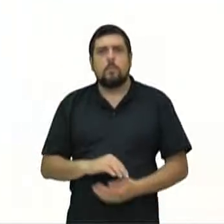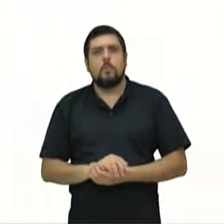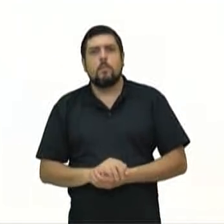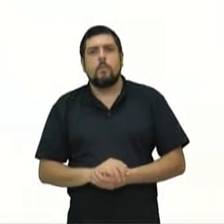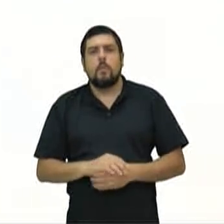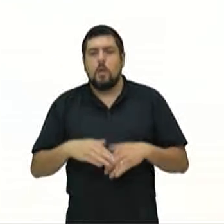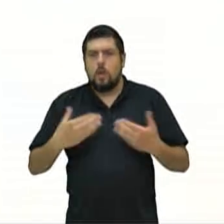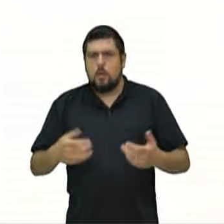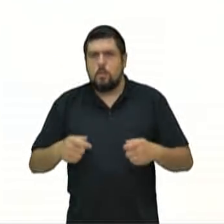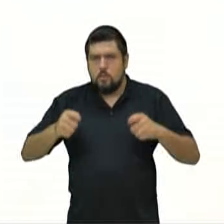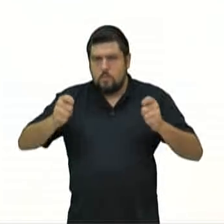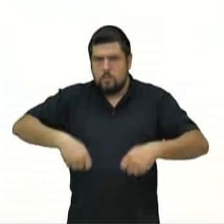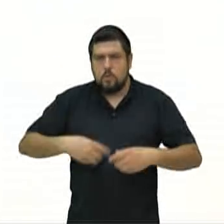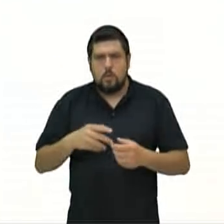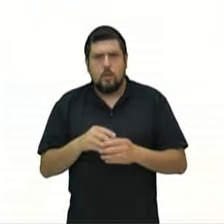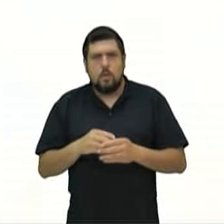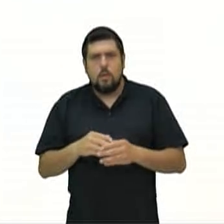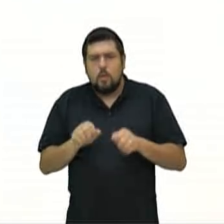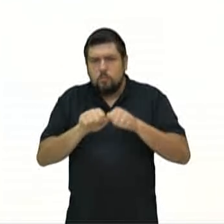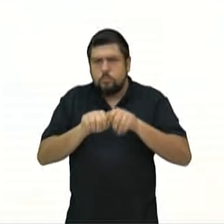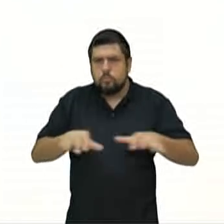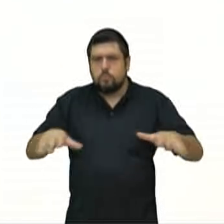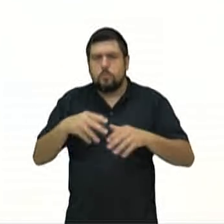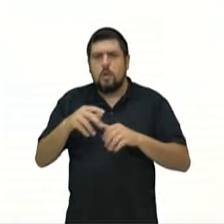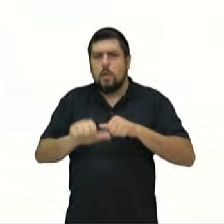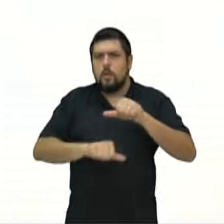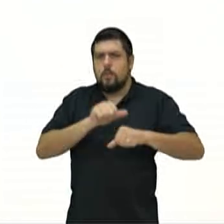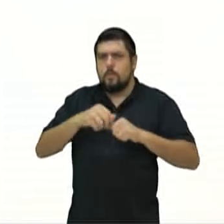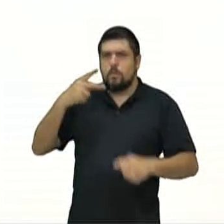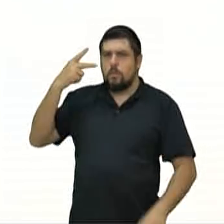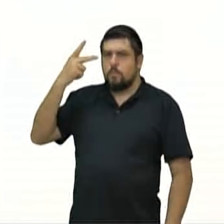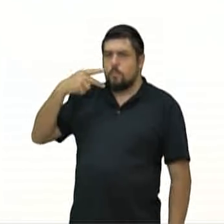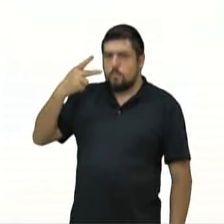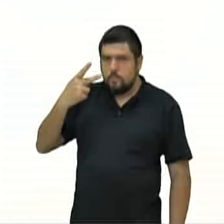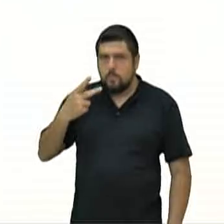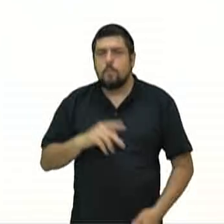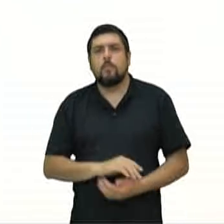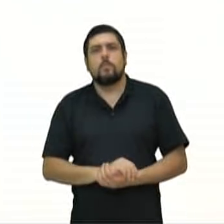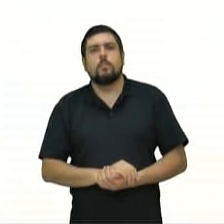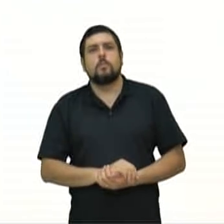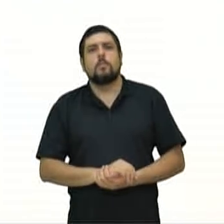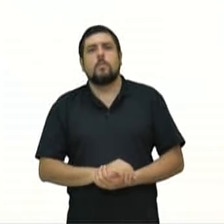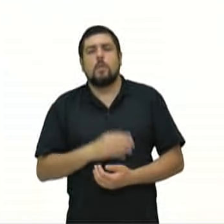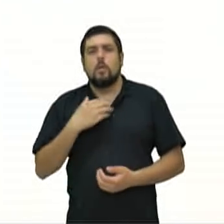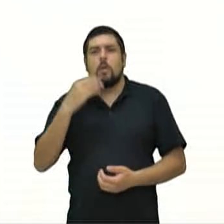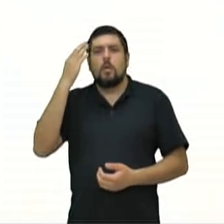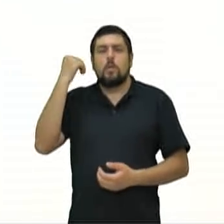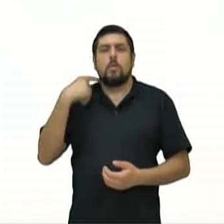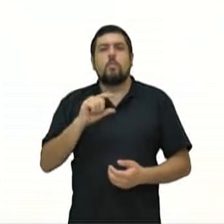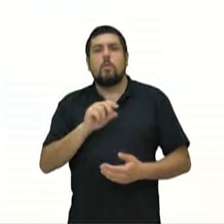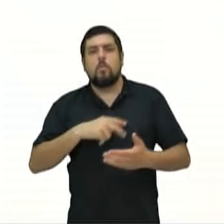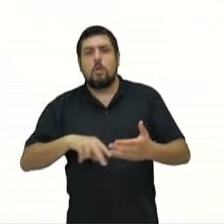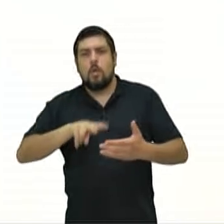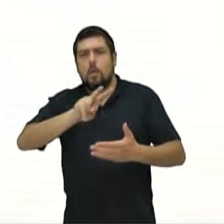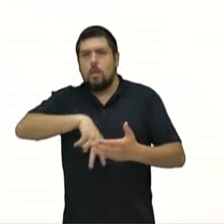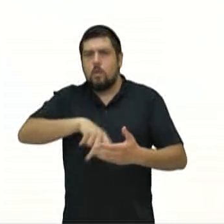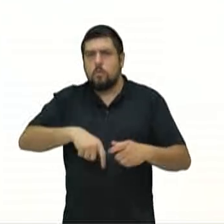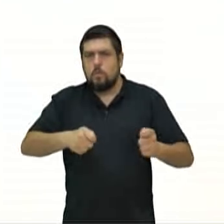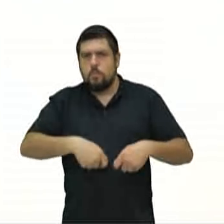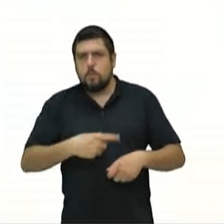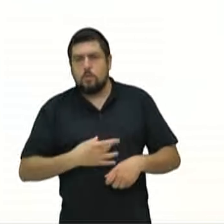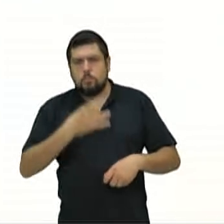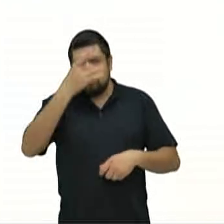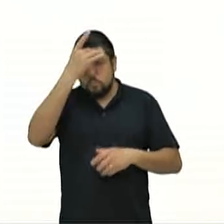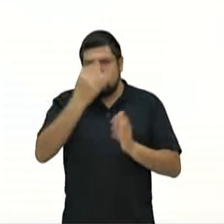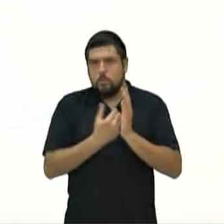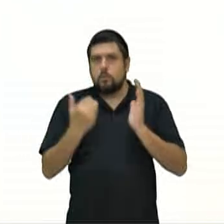pensar em um efeito mais amplo de transformação política, certo? Sabendo que a leitura aumenta a aptidão cognitiva do indivíduo